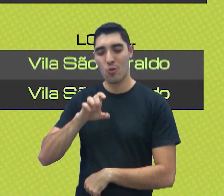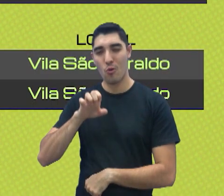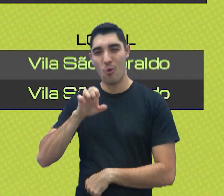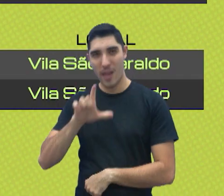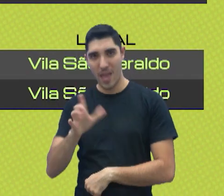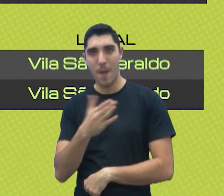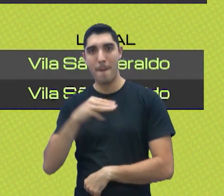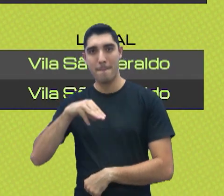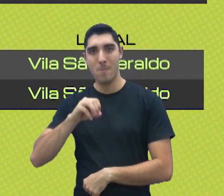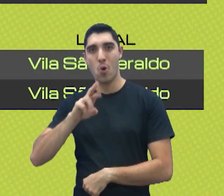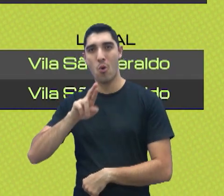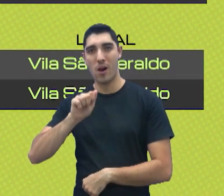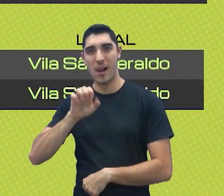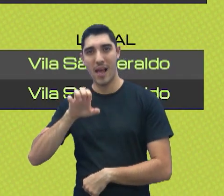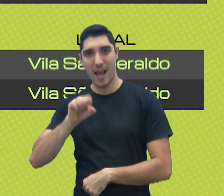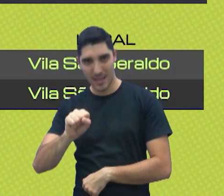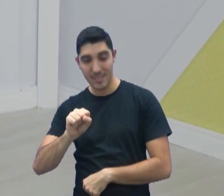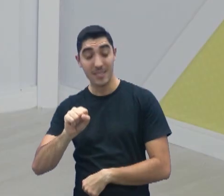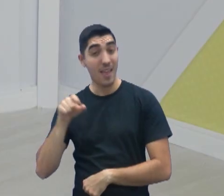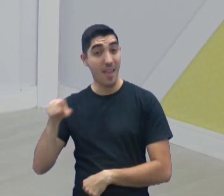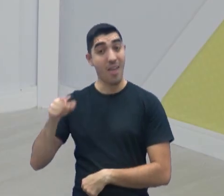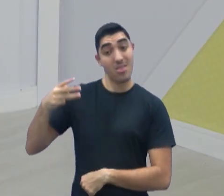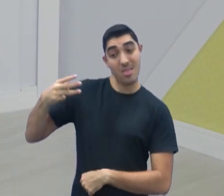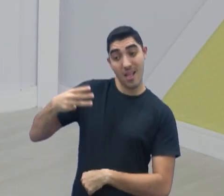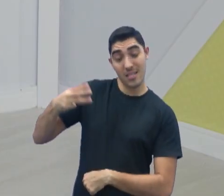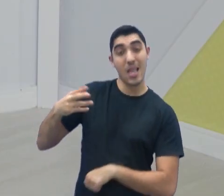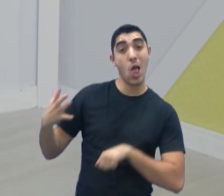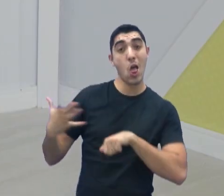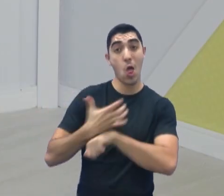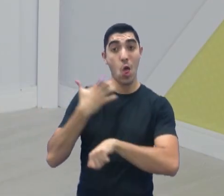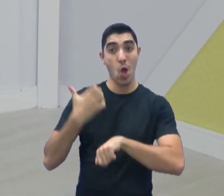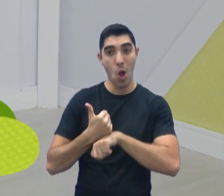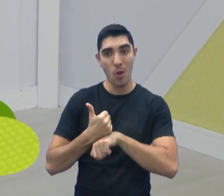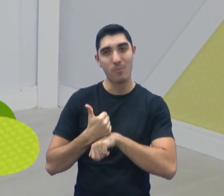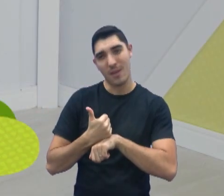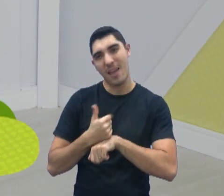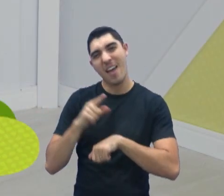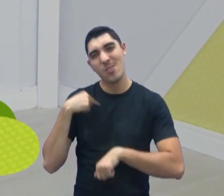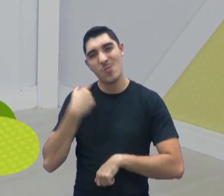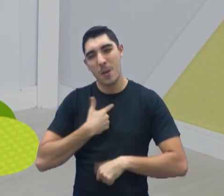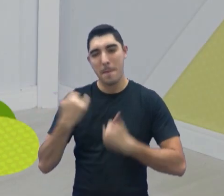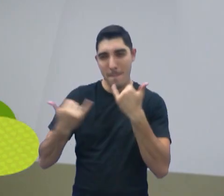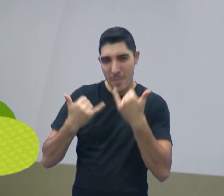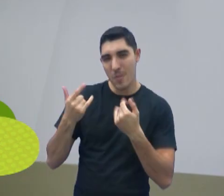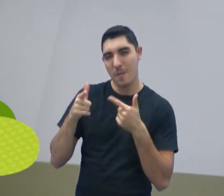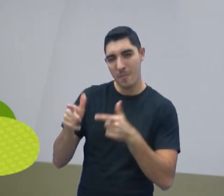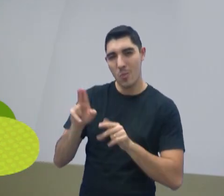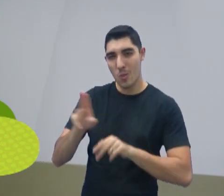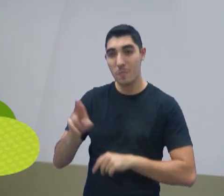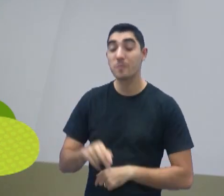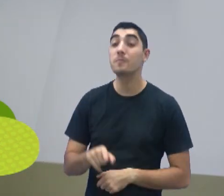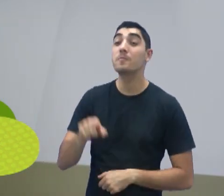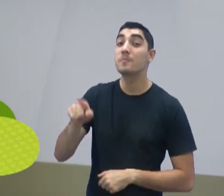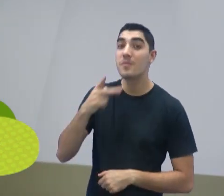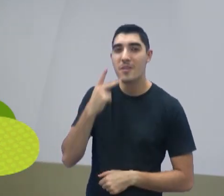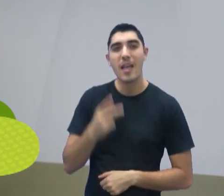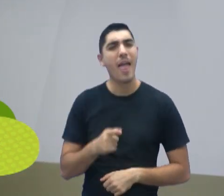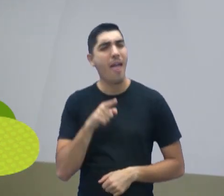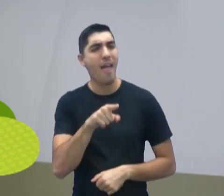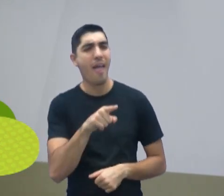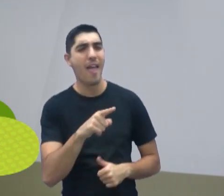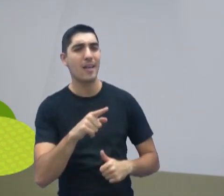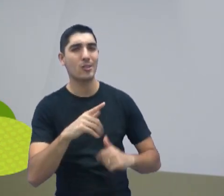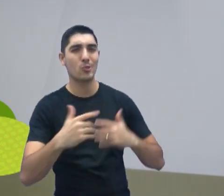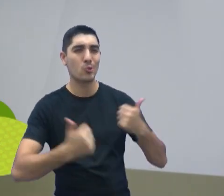Copa Norte, a 3ª da Copa Noel Moreira e apelidada de Copa Capivara. João, 30 segundos pra você. É maravilhosa a Copa Capivara. Gostou do Milton